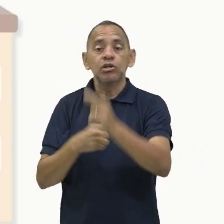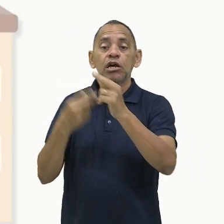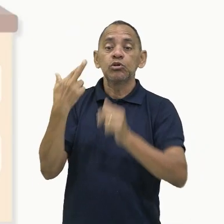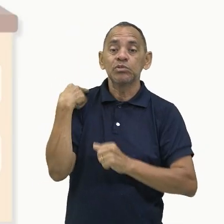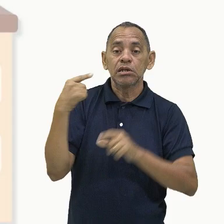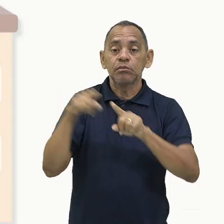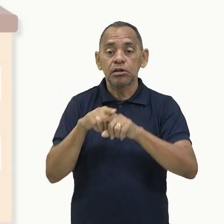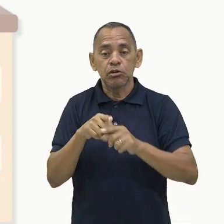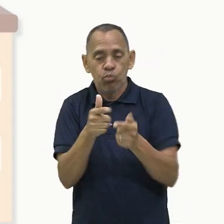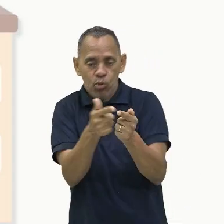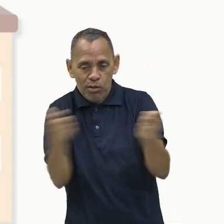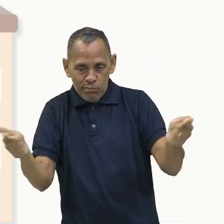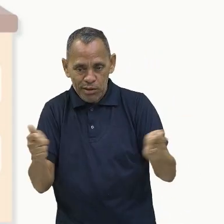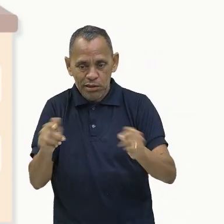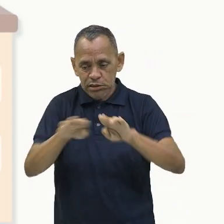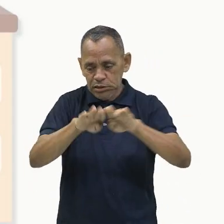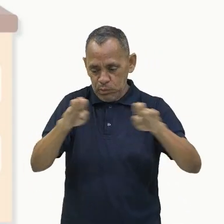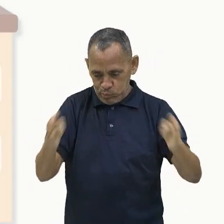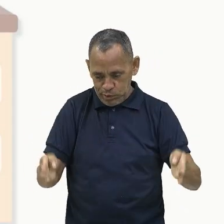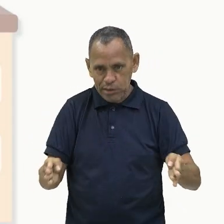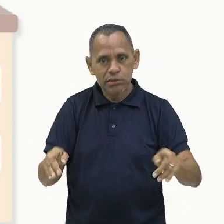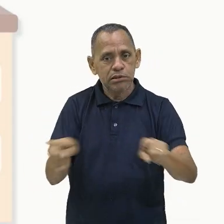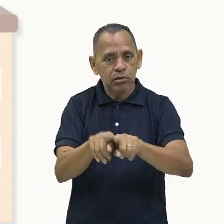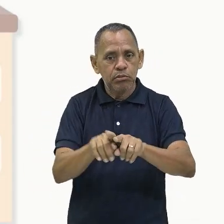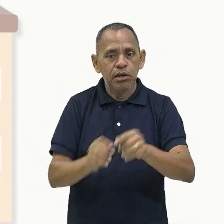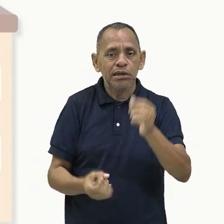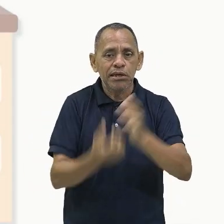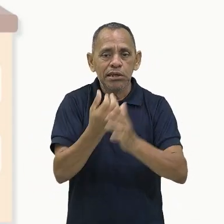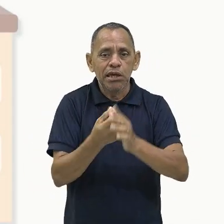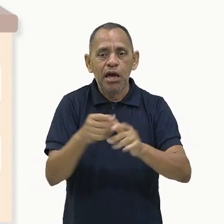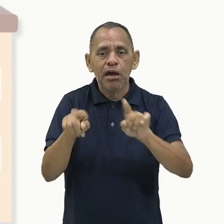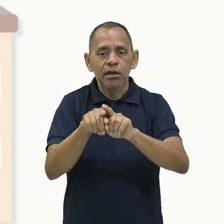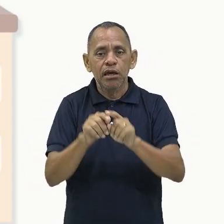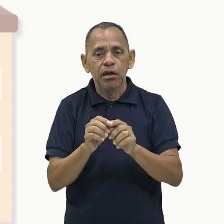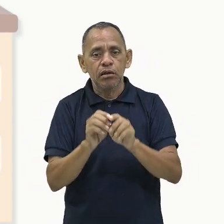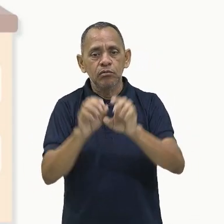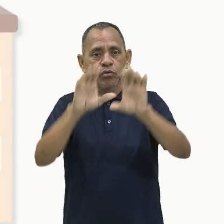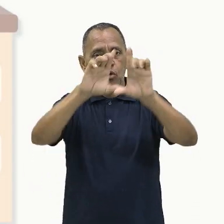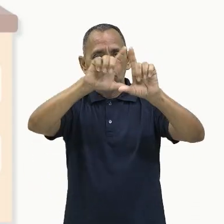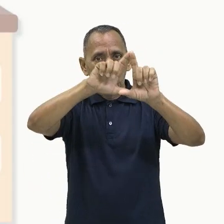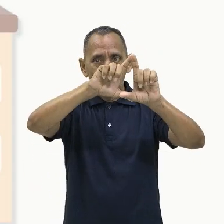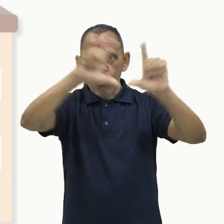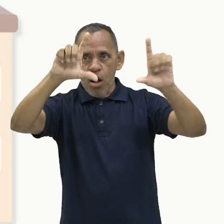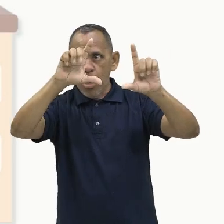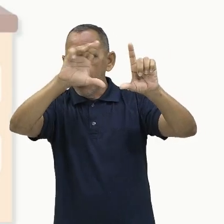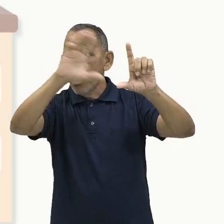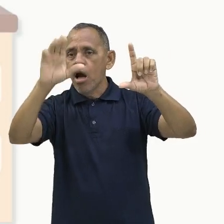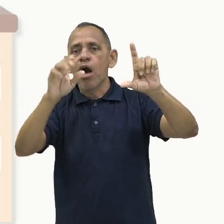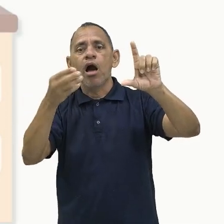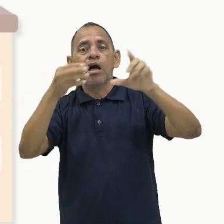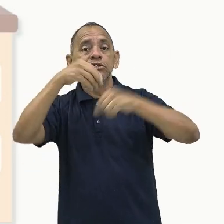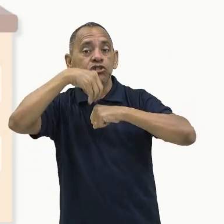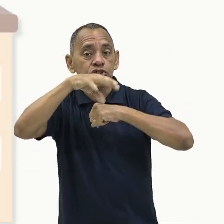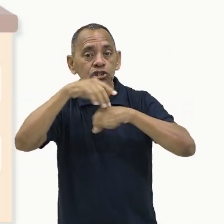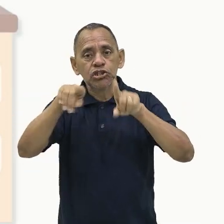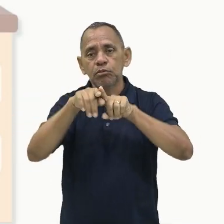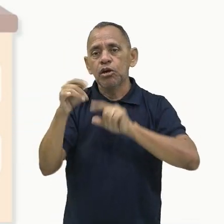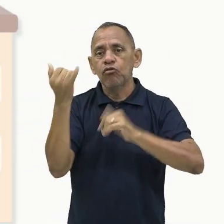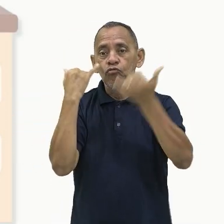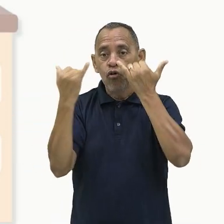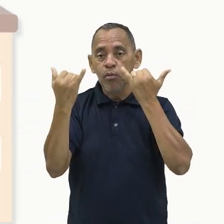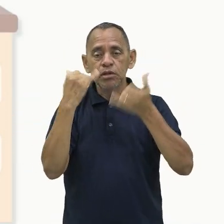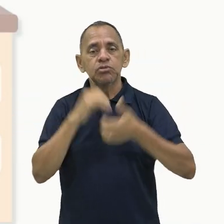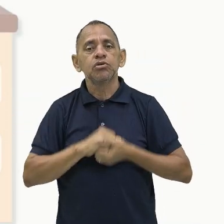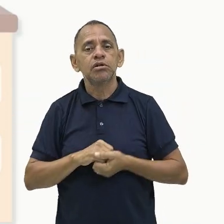cada mesa. E criar um mural com dicas e informações sobre esses 5S para